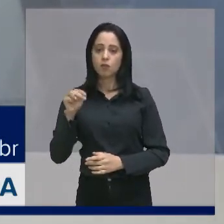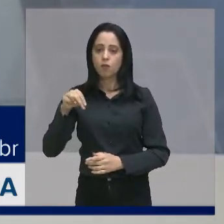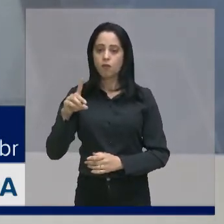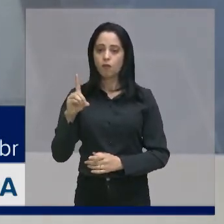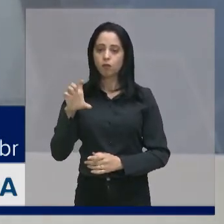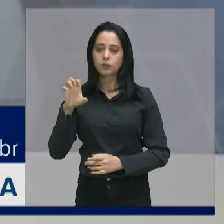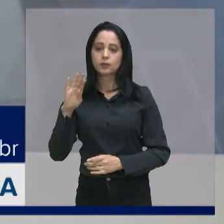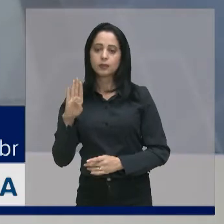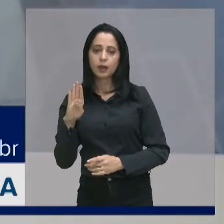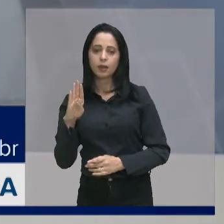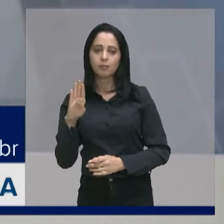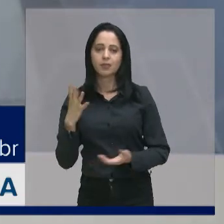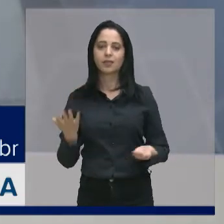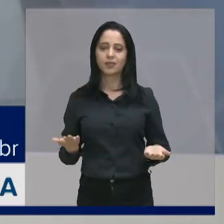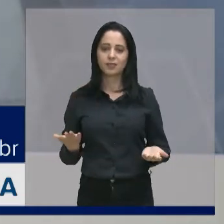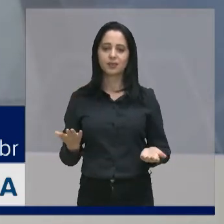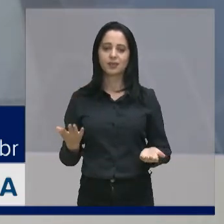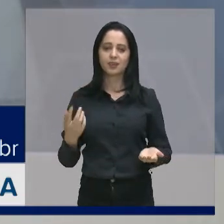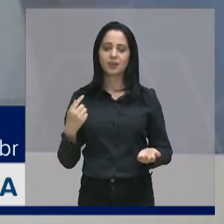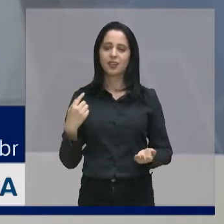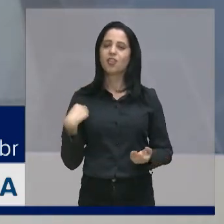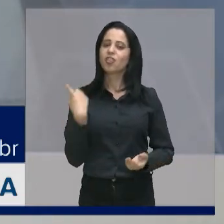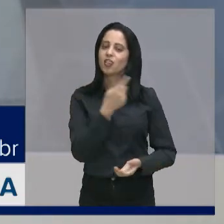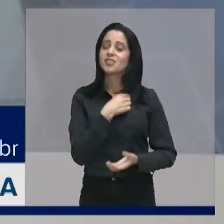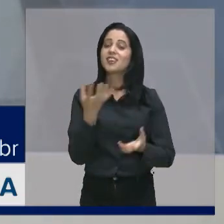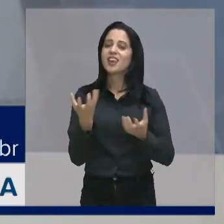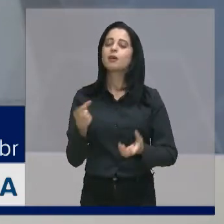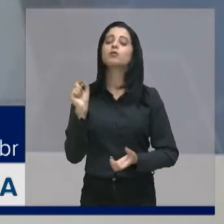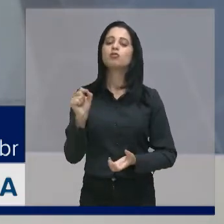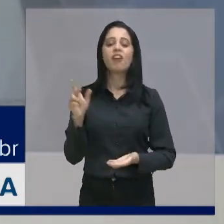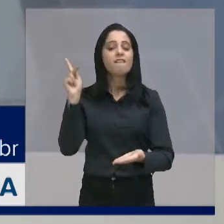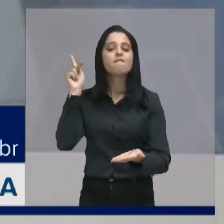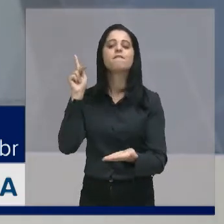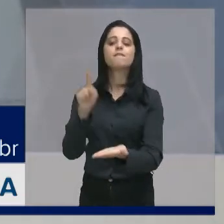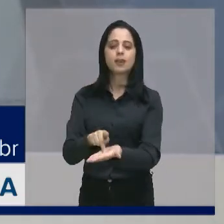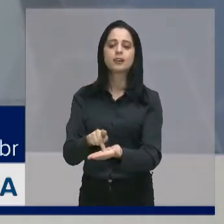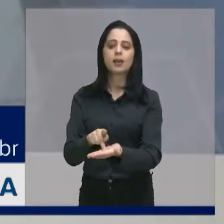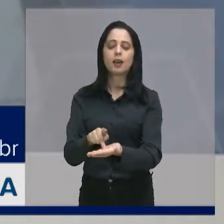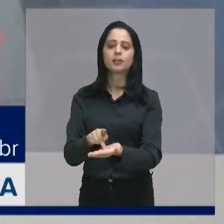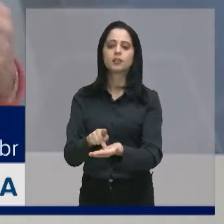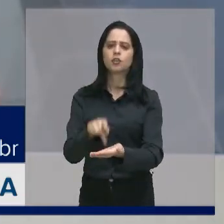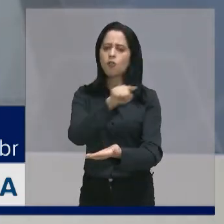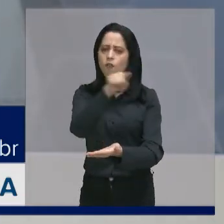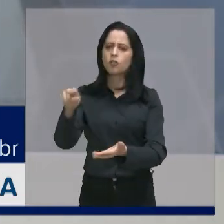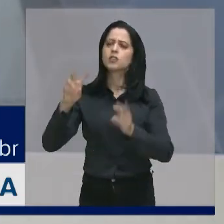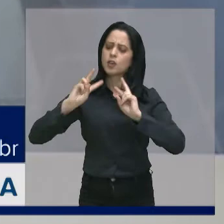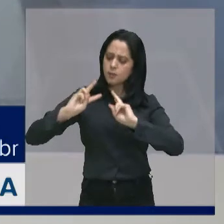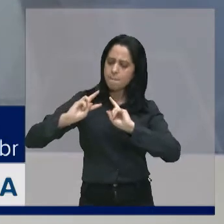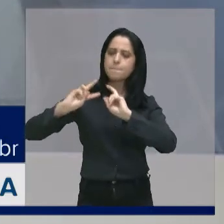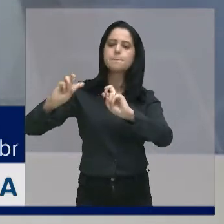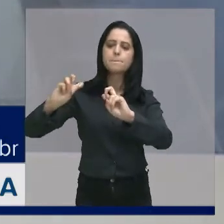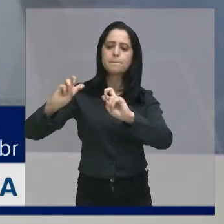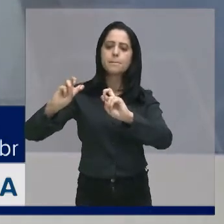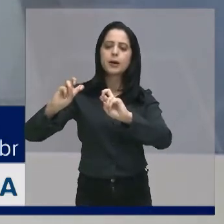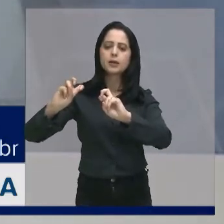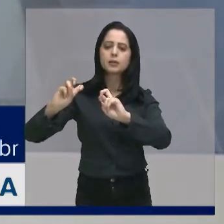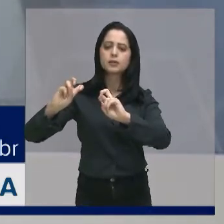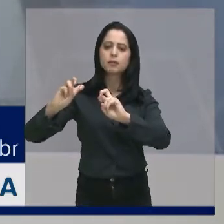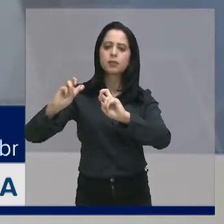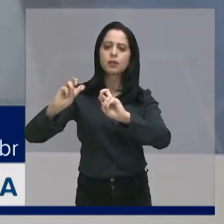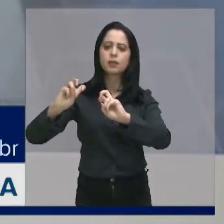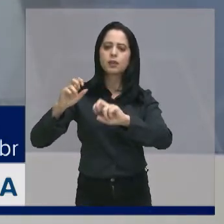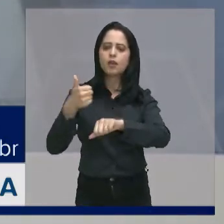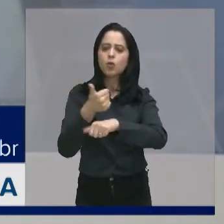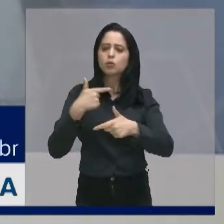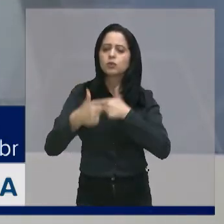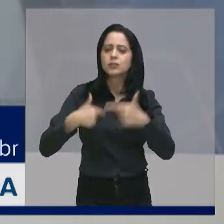aí o que nós queremos é que, de fato, sejamos ouvidos e que pode ser muito bem ou